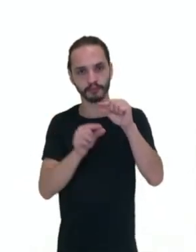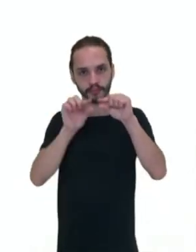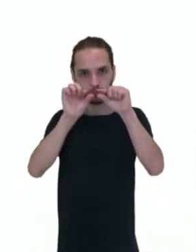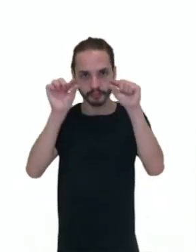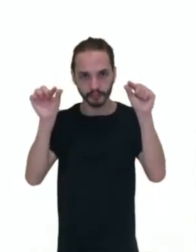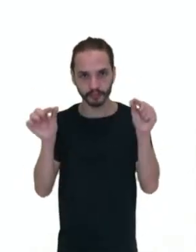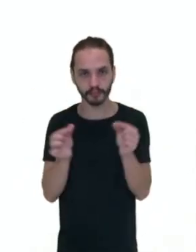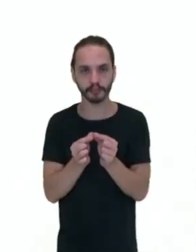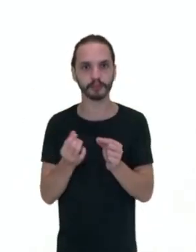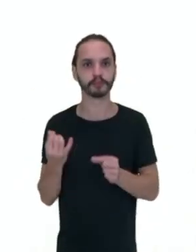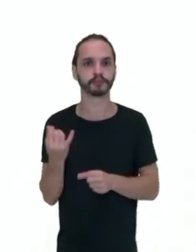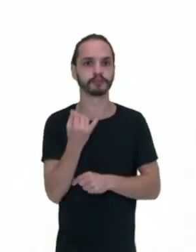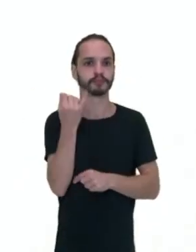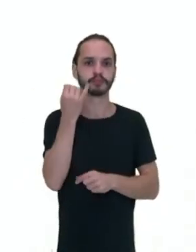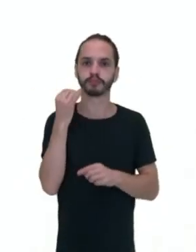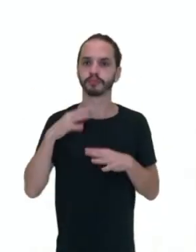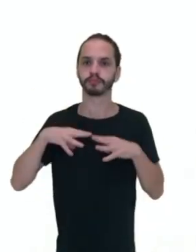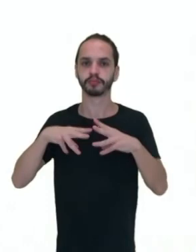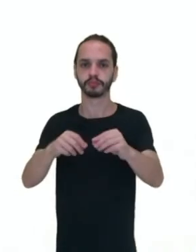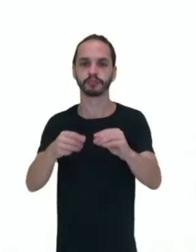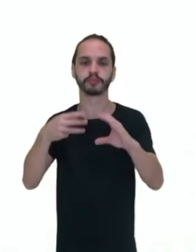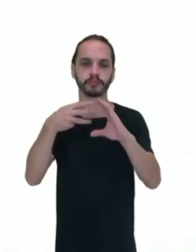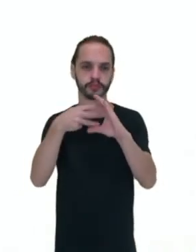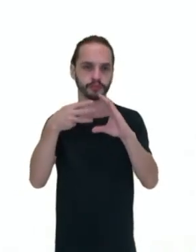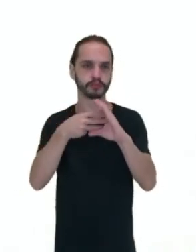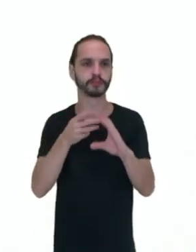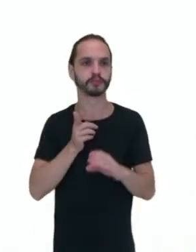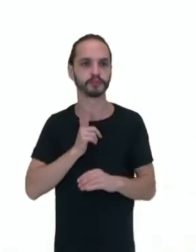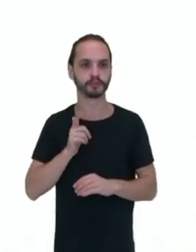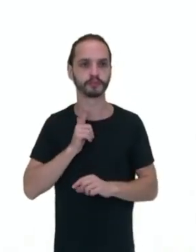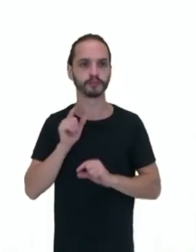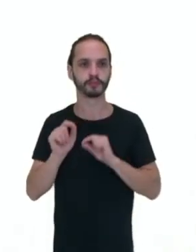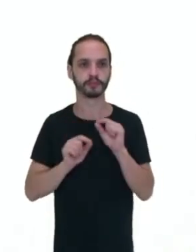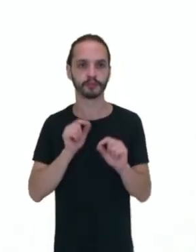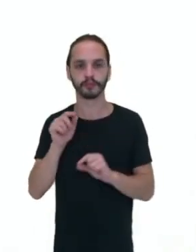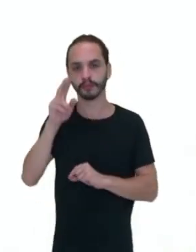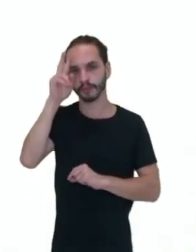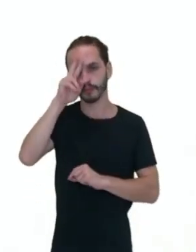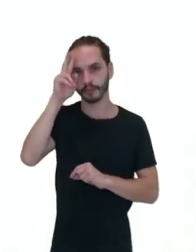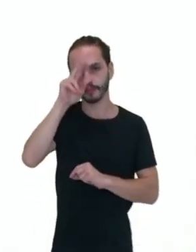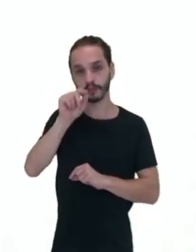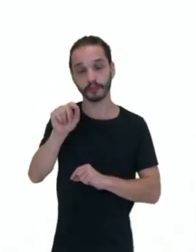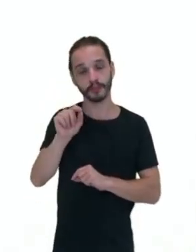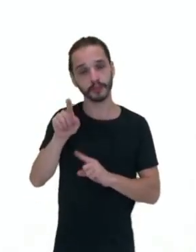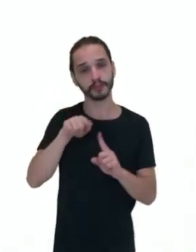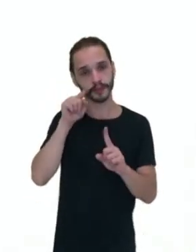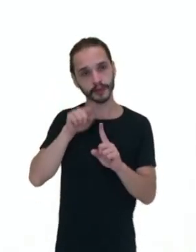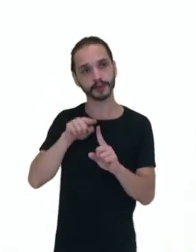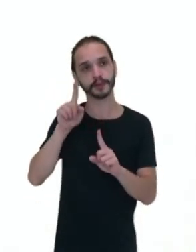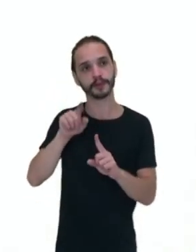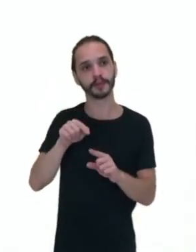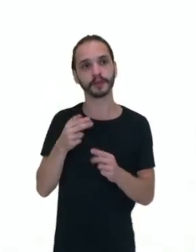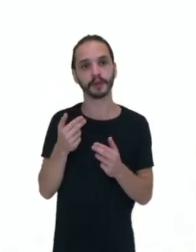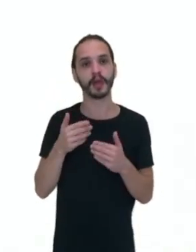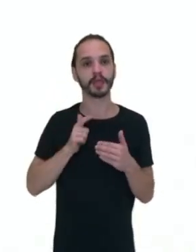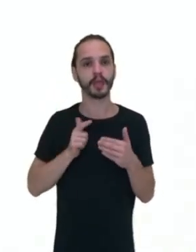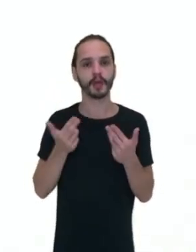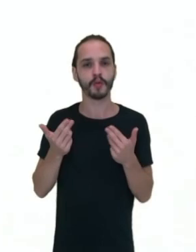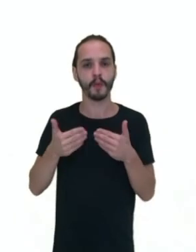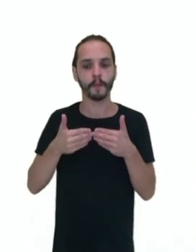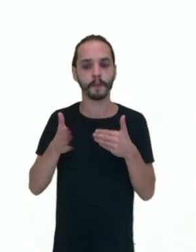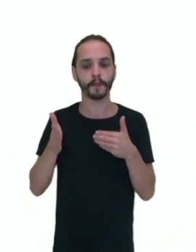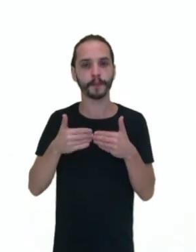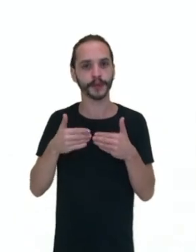estrutura importantíssima que está presente em todas as células, né? Lembrando que a função dela é exatamente ali, é como uma portinha, né? Por